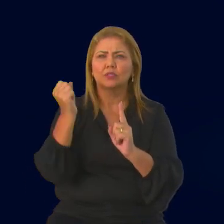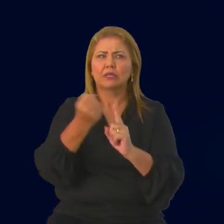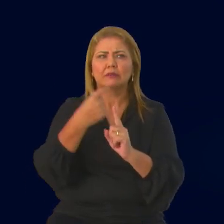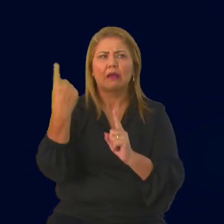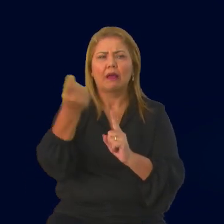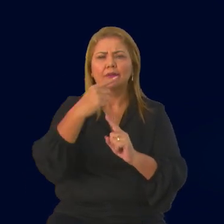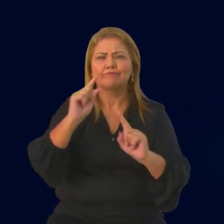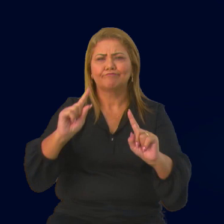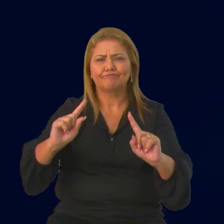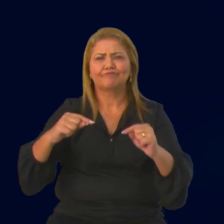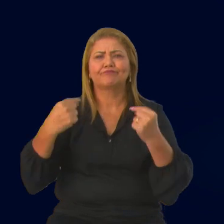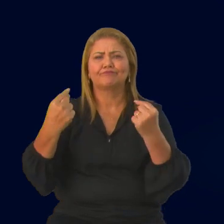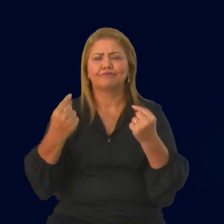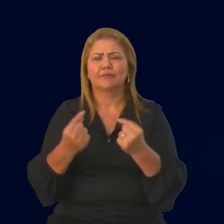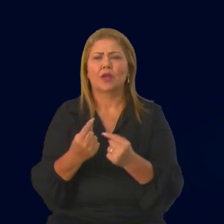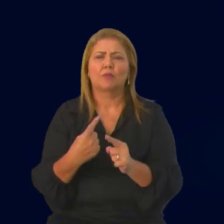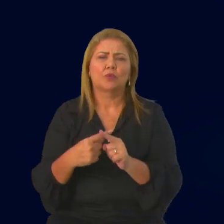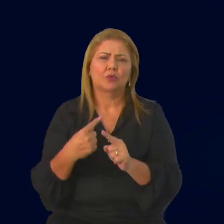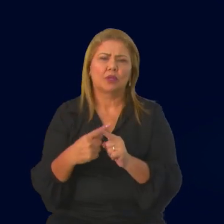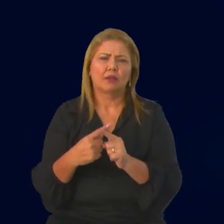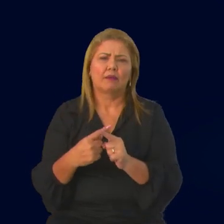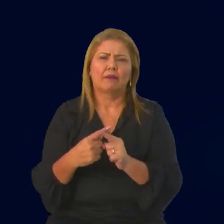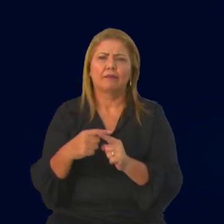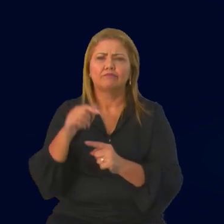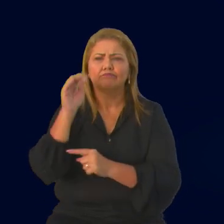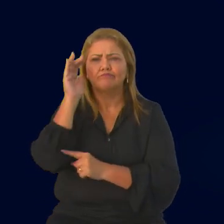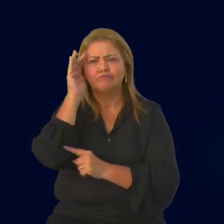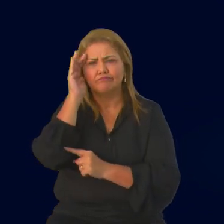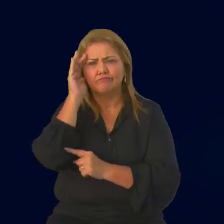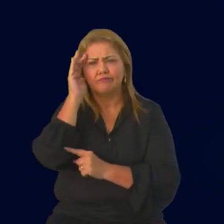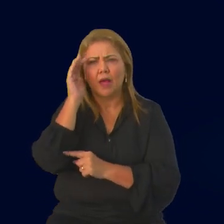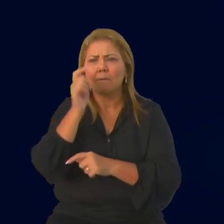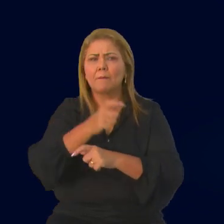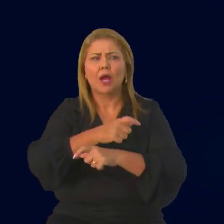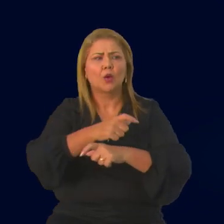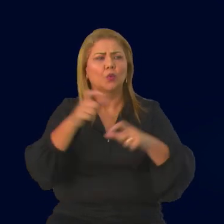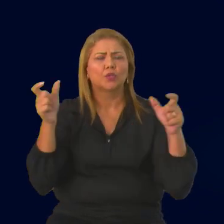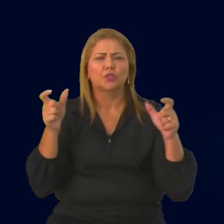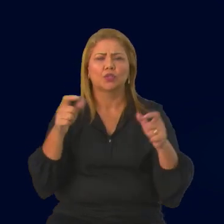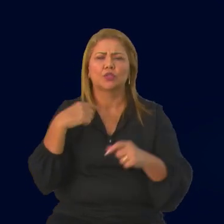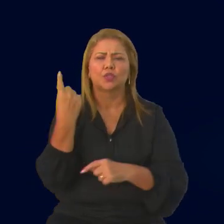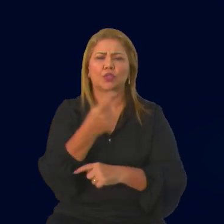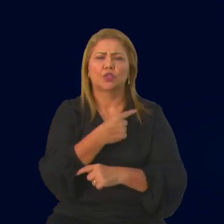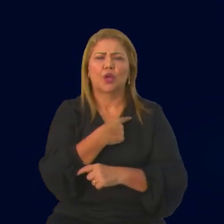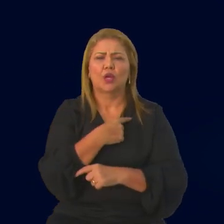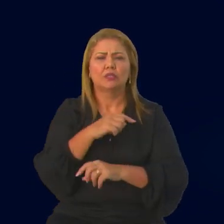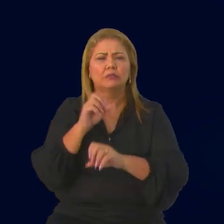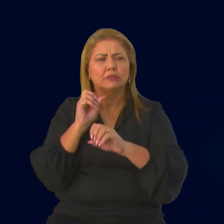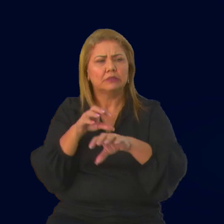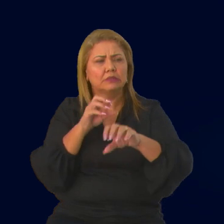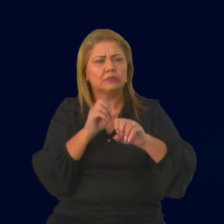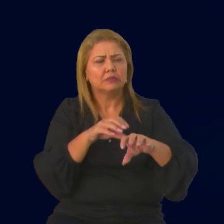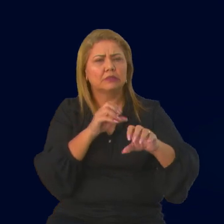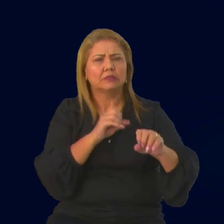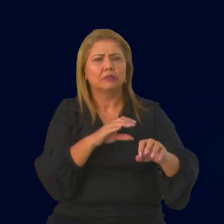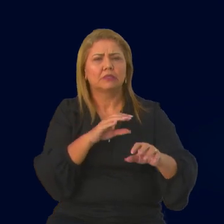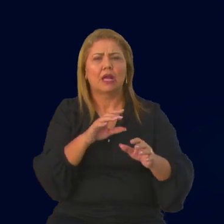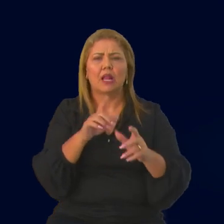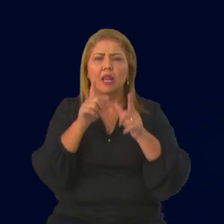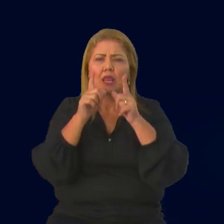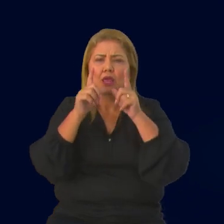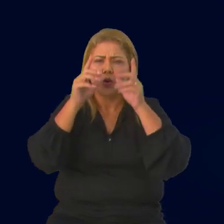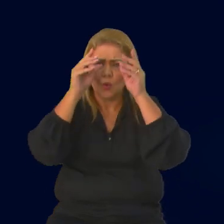desafiador. Porque eu ouso dizer que a maioria de nós aqui foi educado numa linguagem negativa.